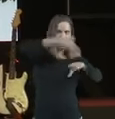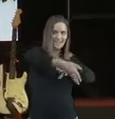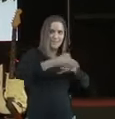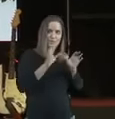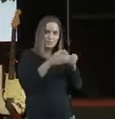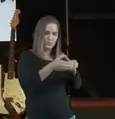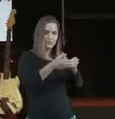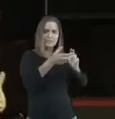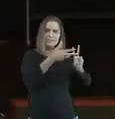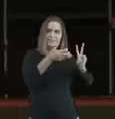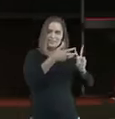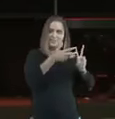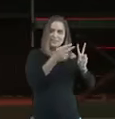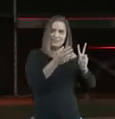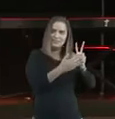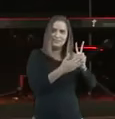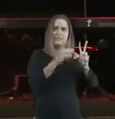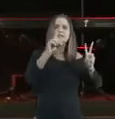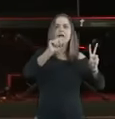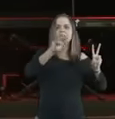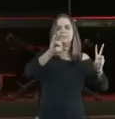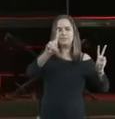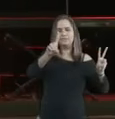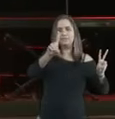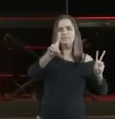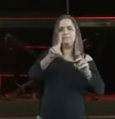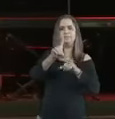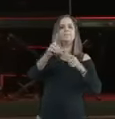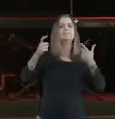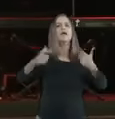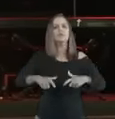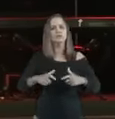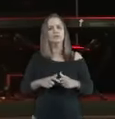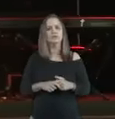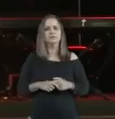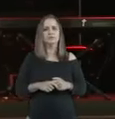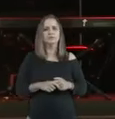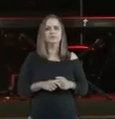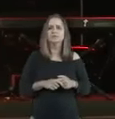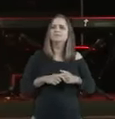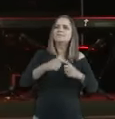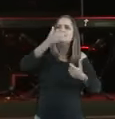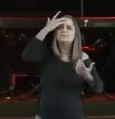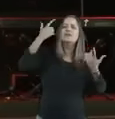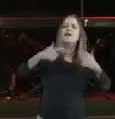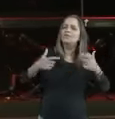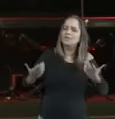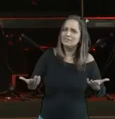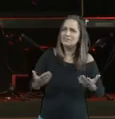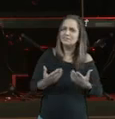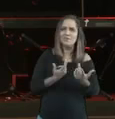Onde estão os Guilherme Carey? Morava na Inglaterra, chegou para a igreja batista que ele